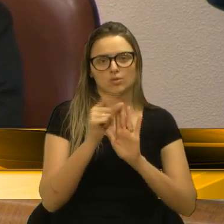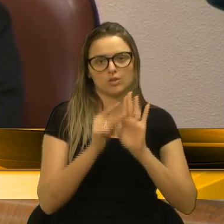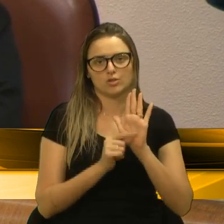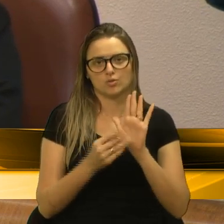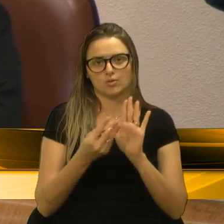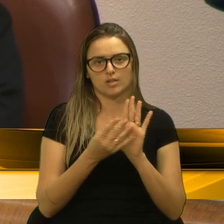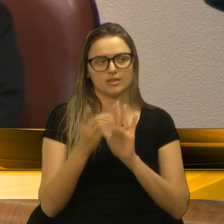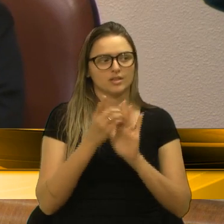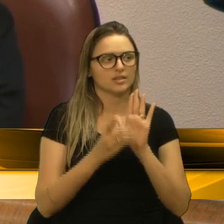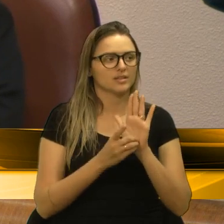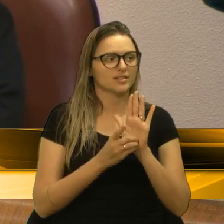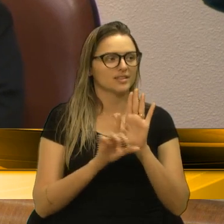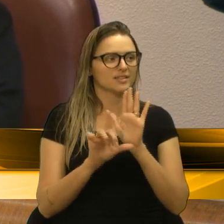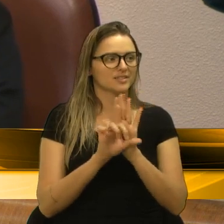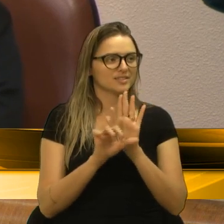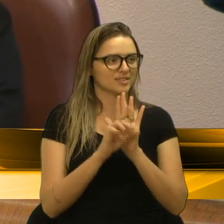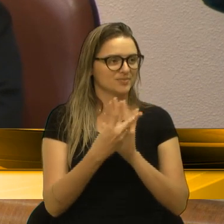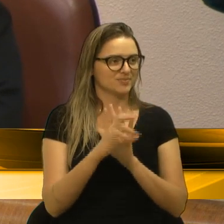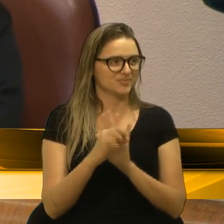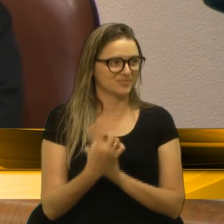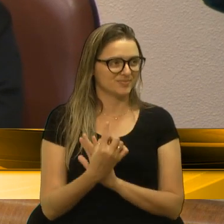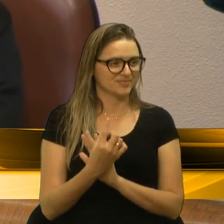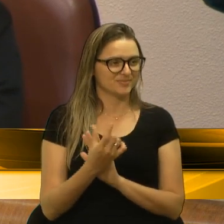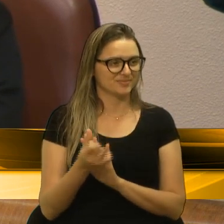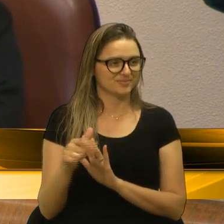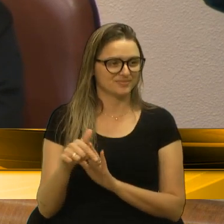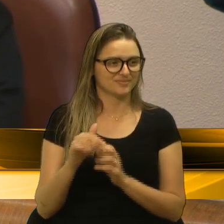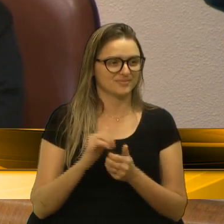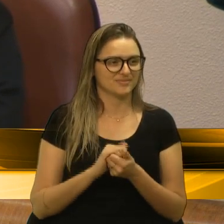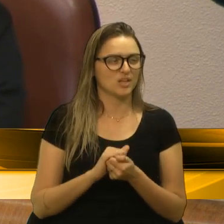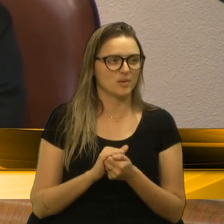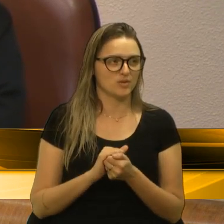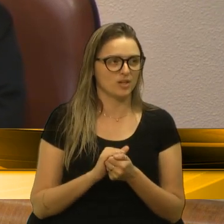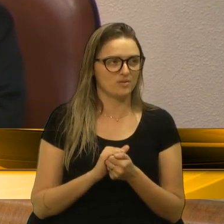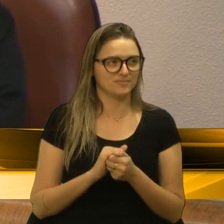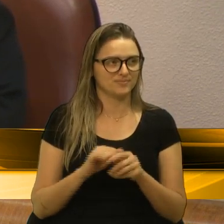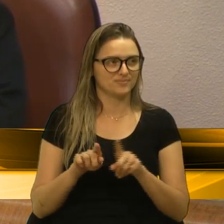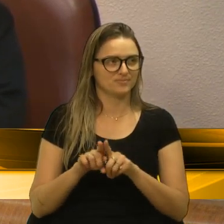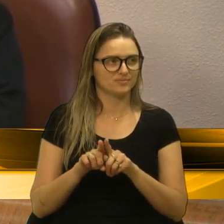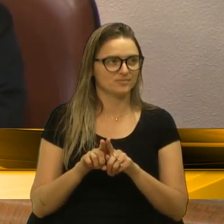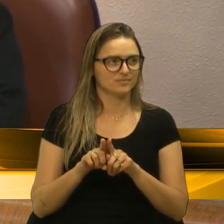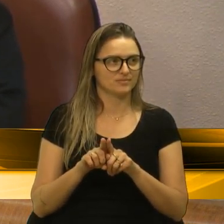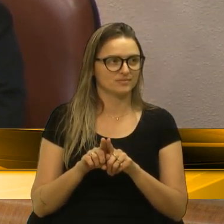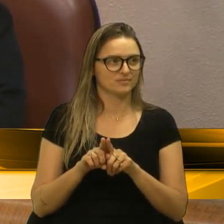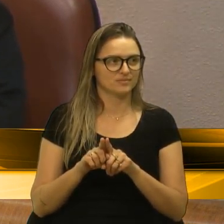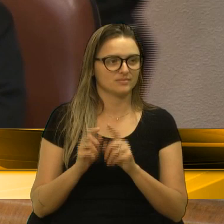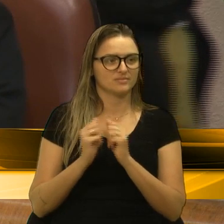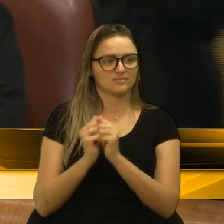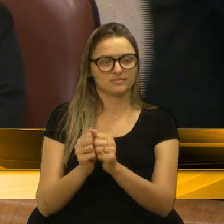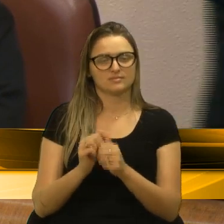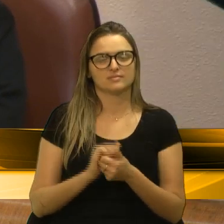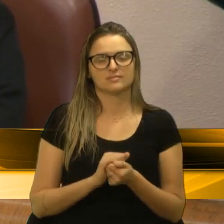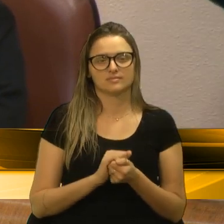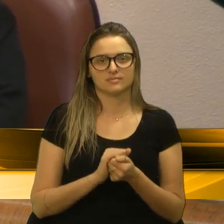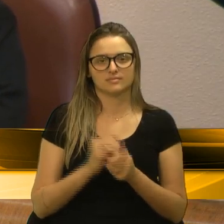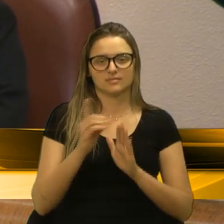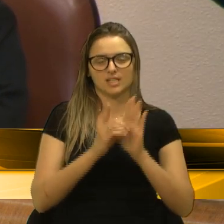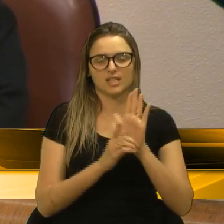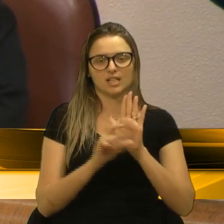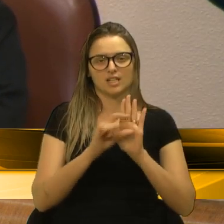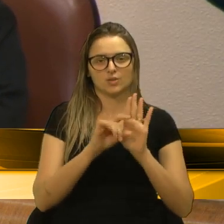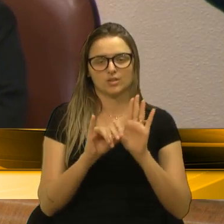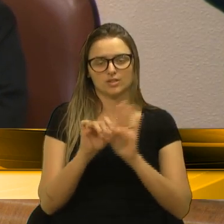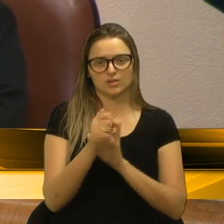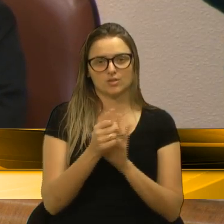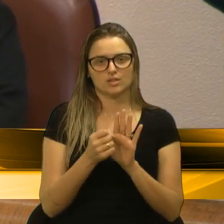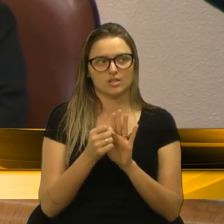Decreto-Lei número 201/67, requerendo assim o arquivamento da denúncia. Destaca neste ponto o referido decreto no inciso 8º